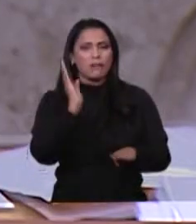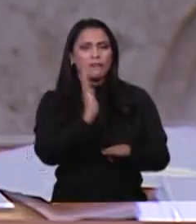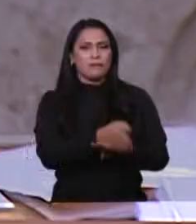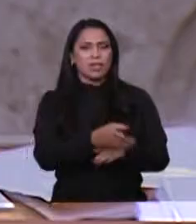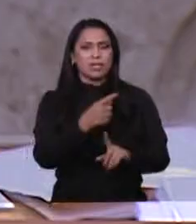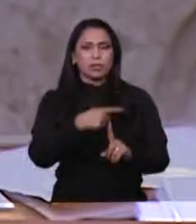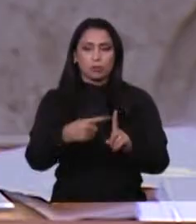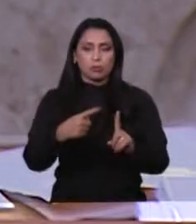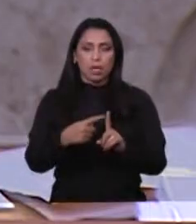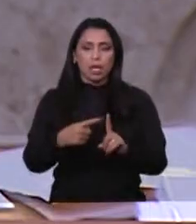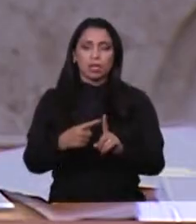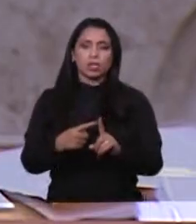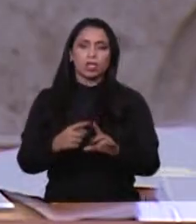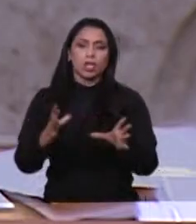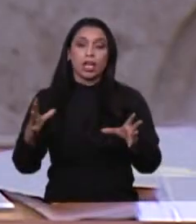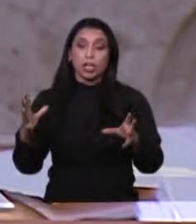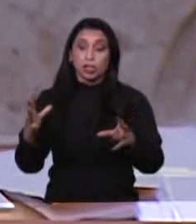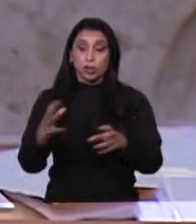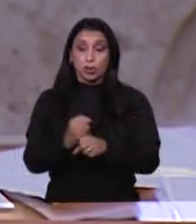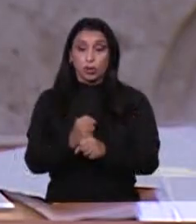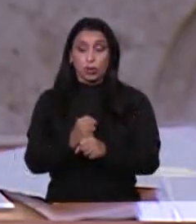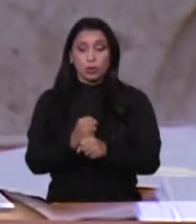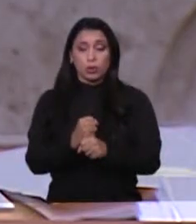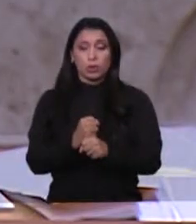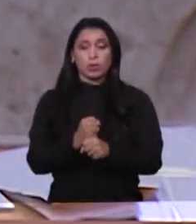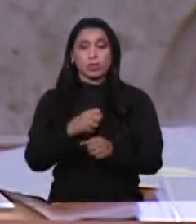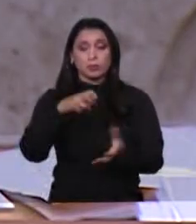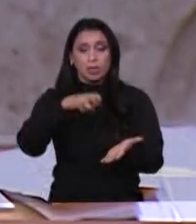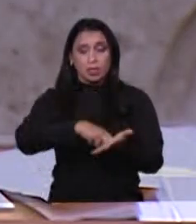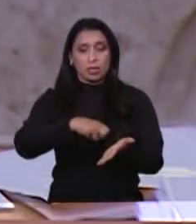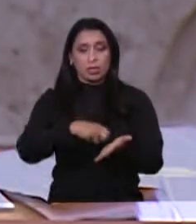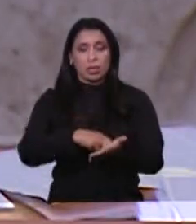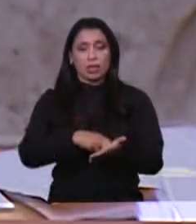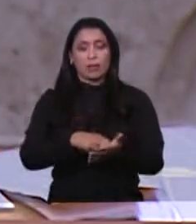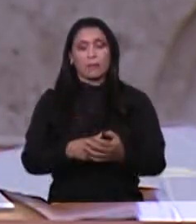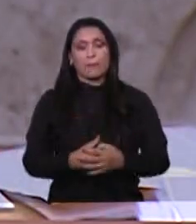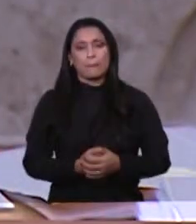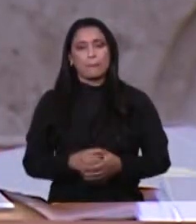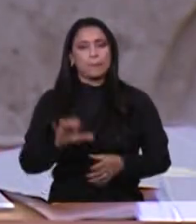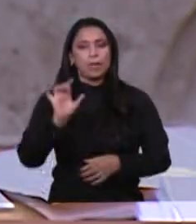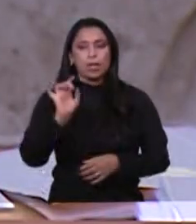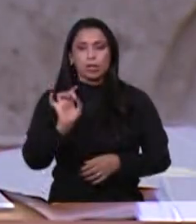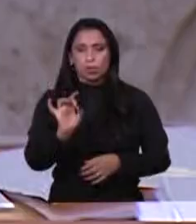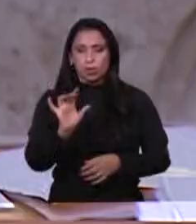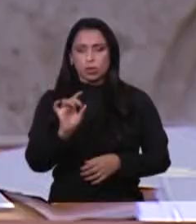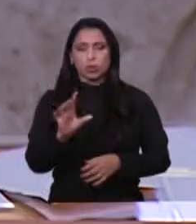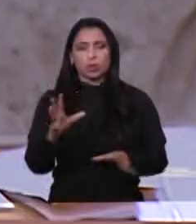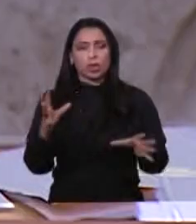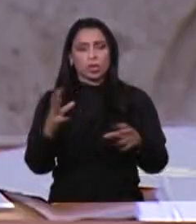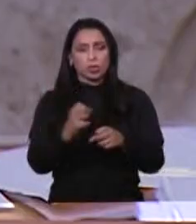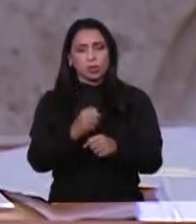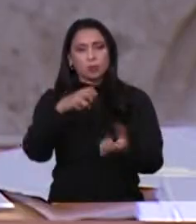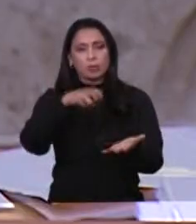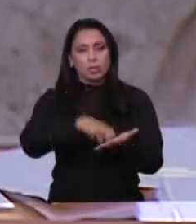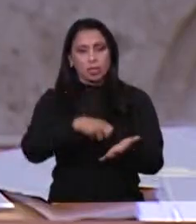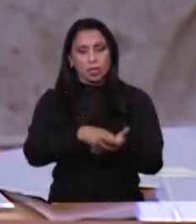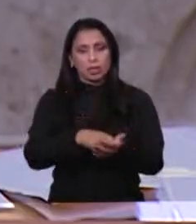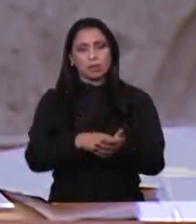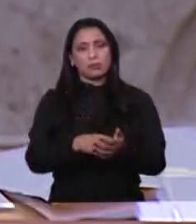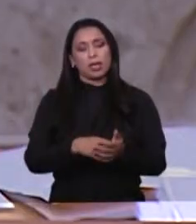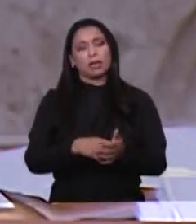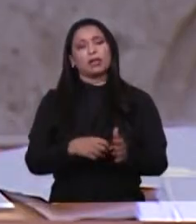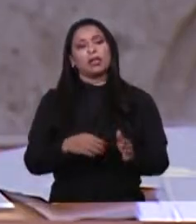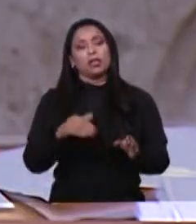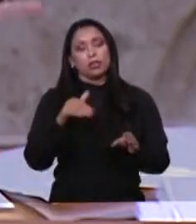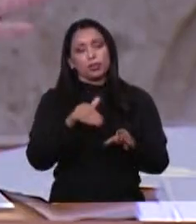quanto à dosimetria da pena. Isso, apenas em relação à dosimetria. Só com relação à dosimetria, nos termos do voto também